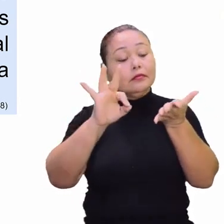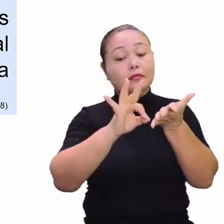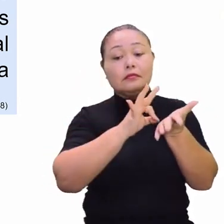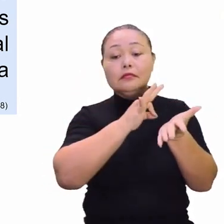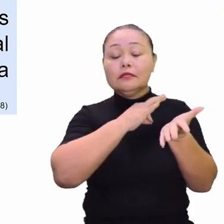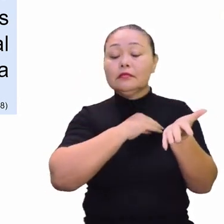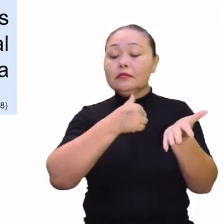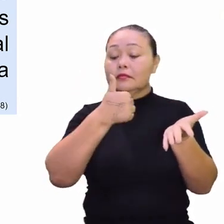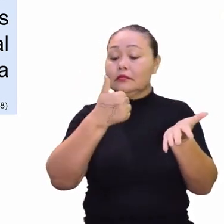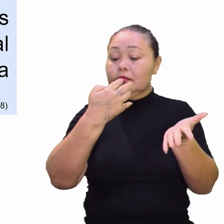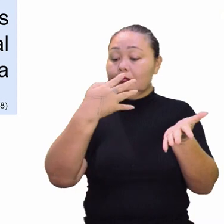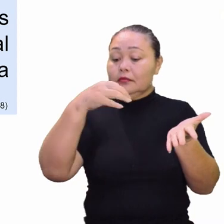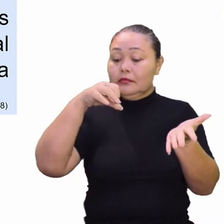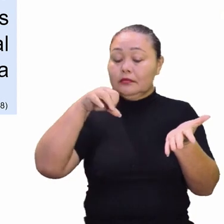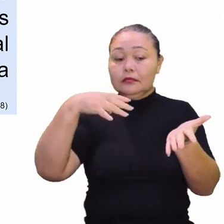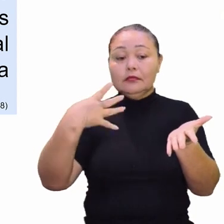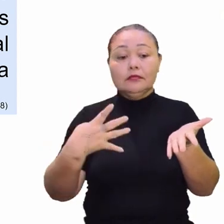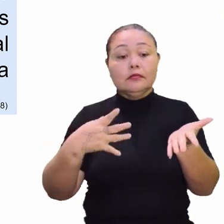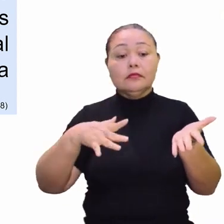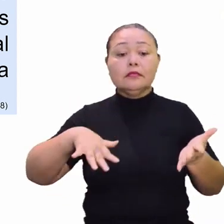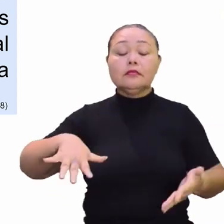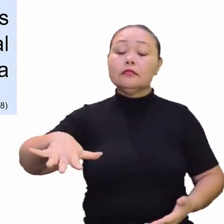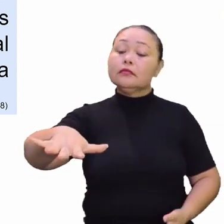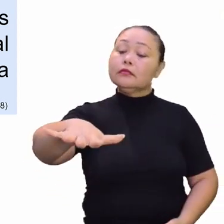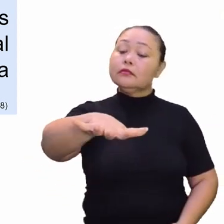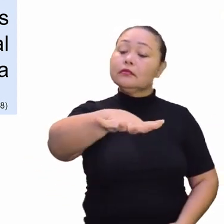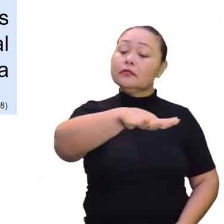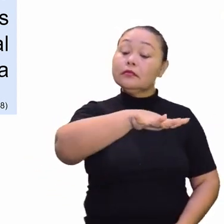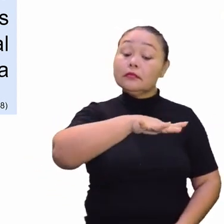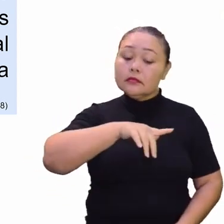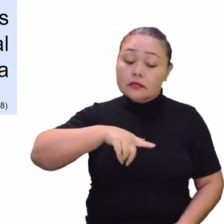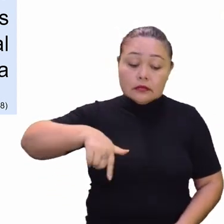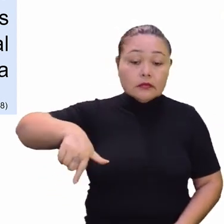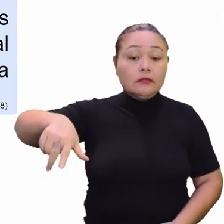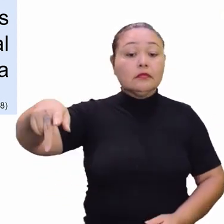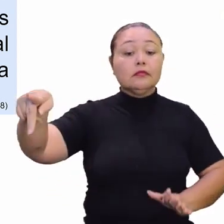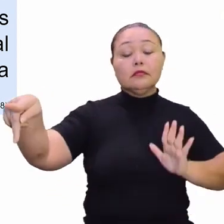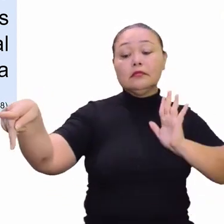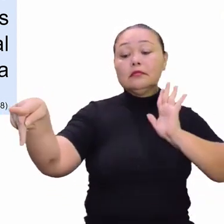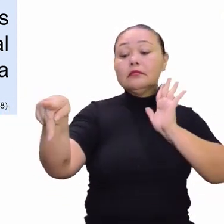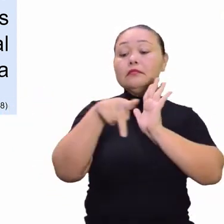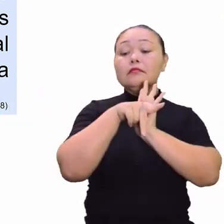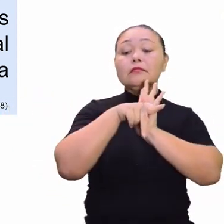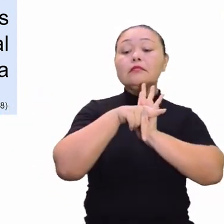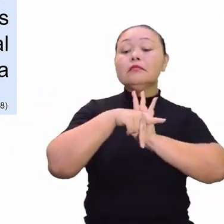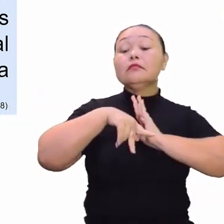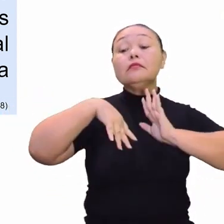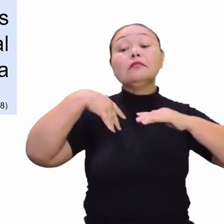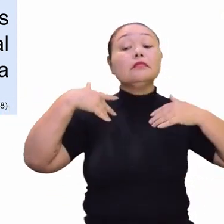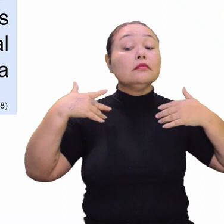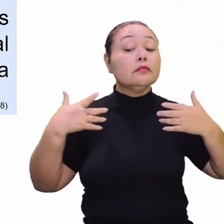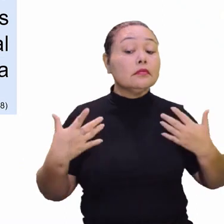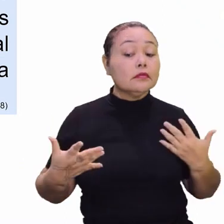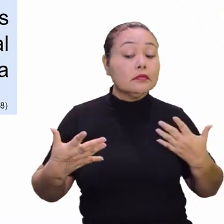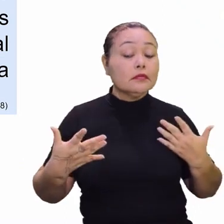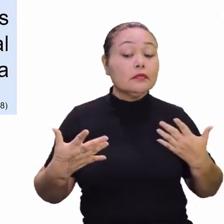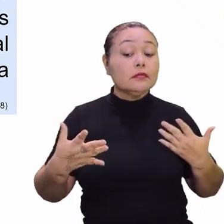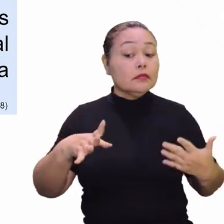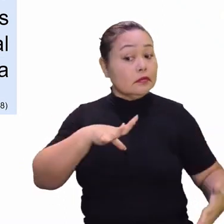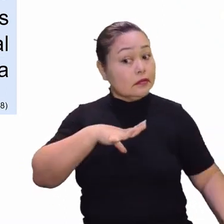1494, toda esta região pertencia a quem?